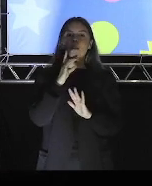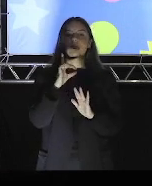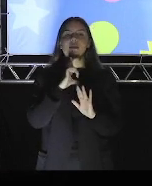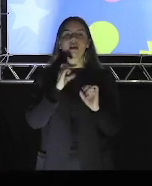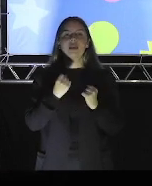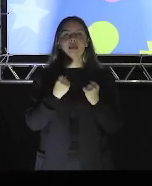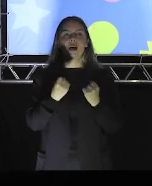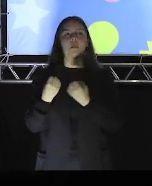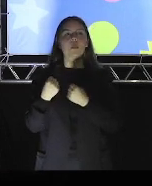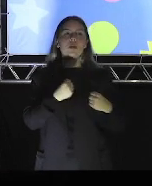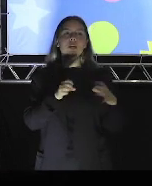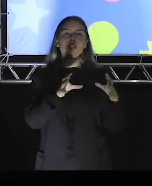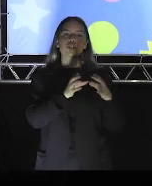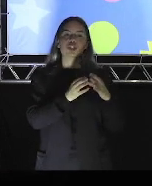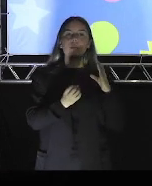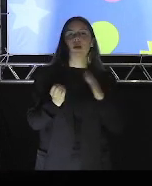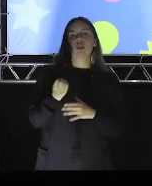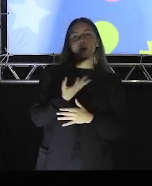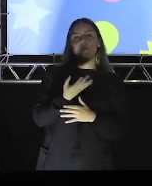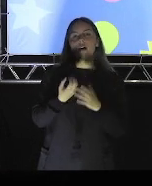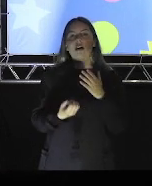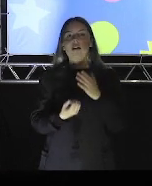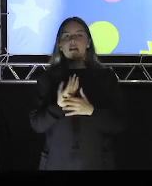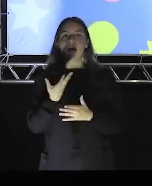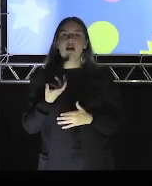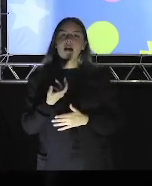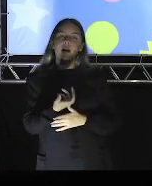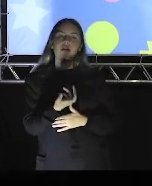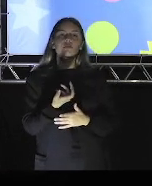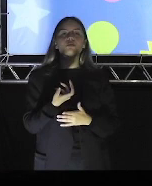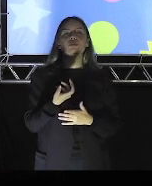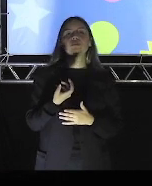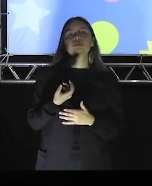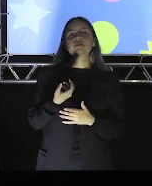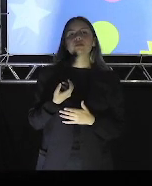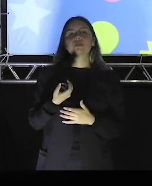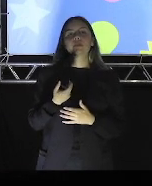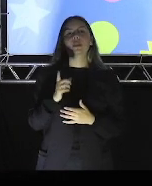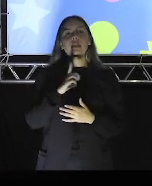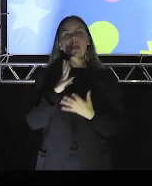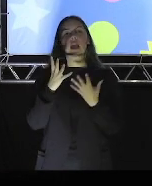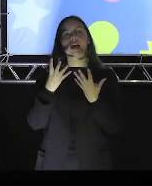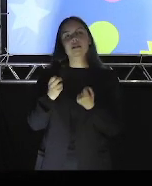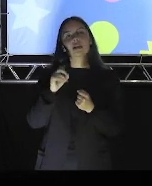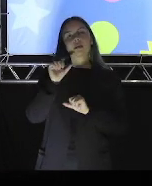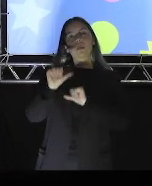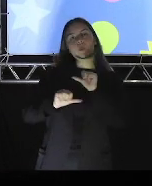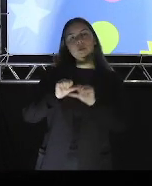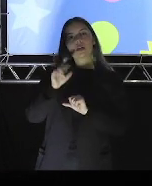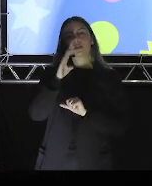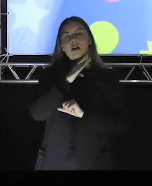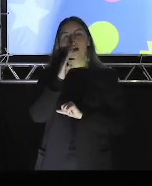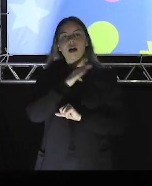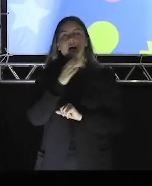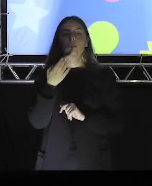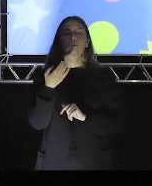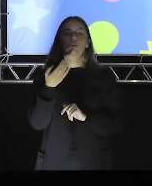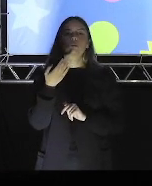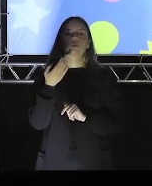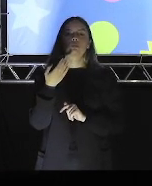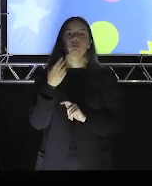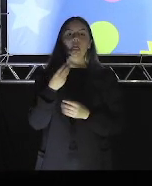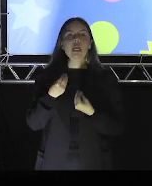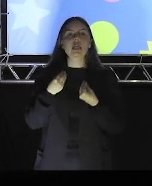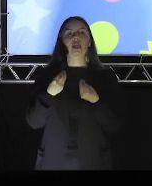times para inovar, criar de forma ágil, suportando mudança, né? Então,